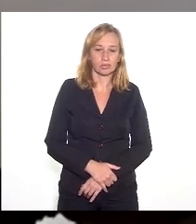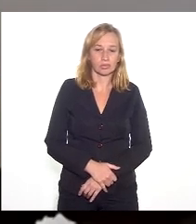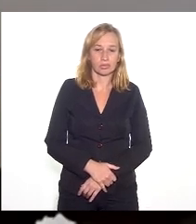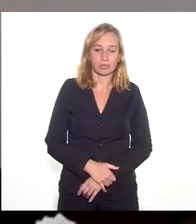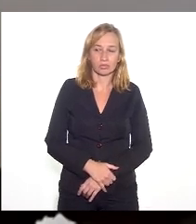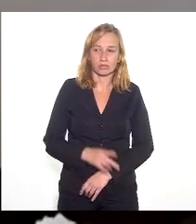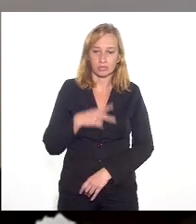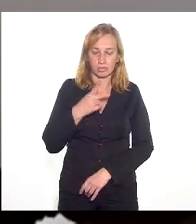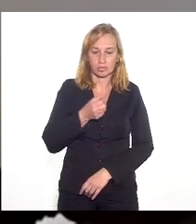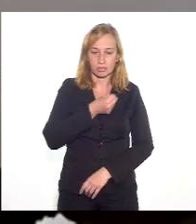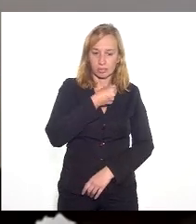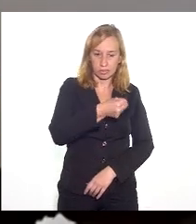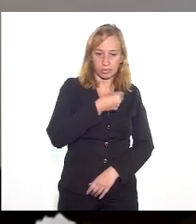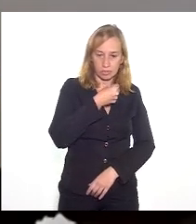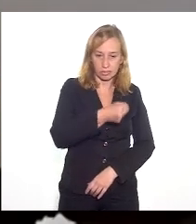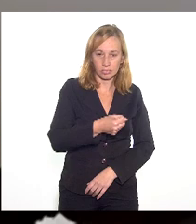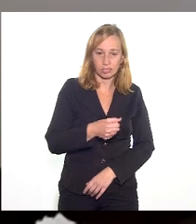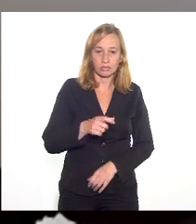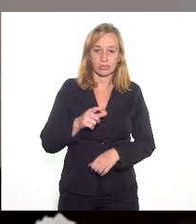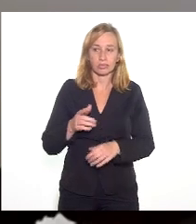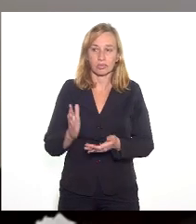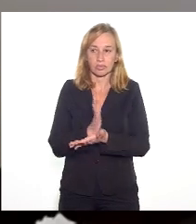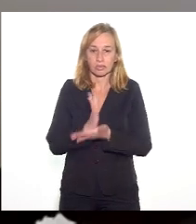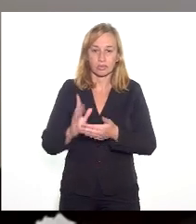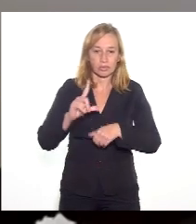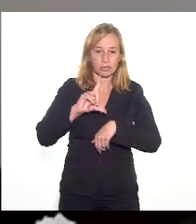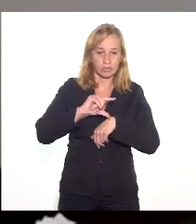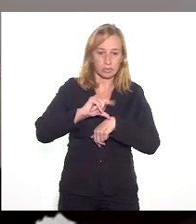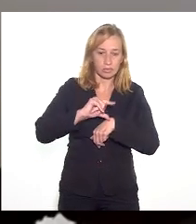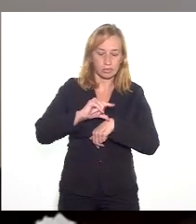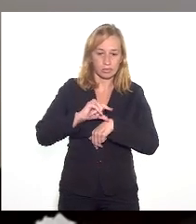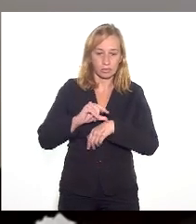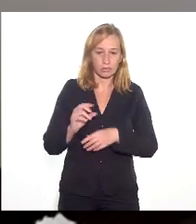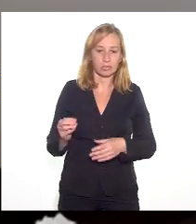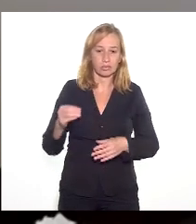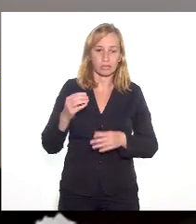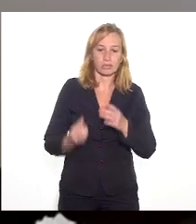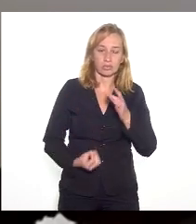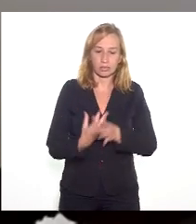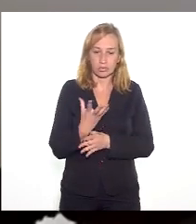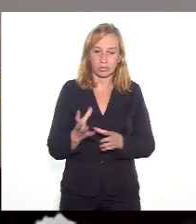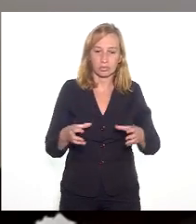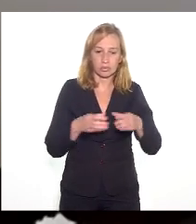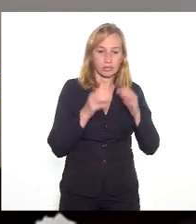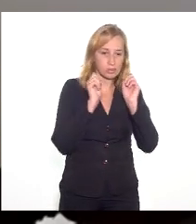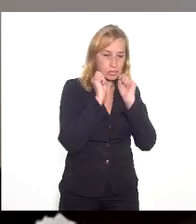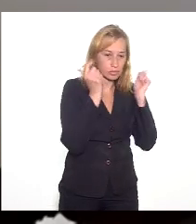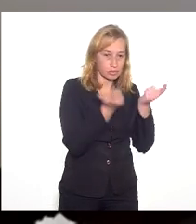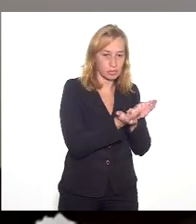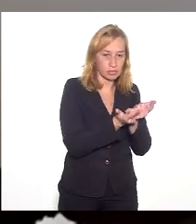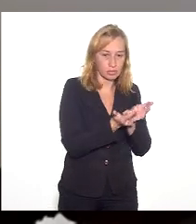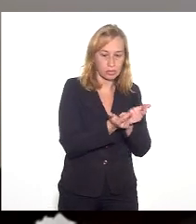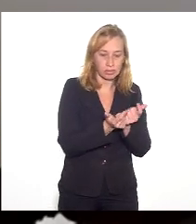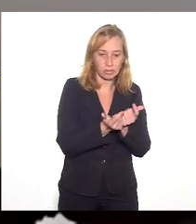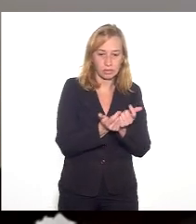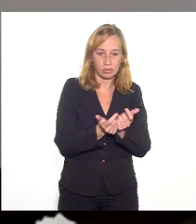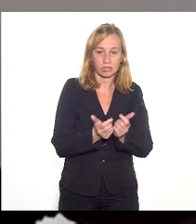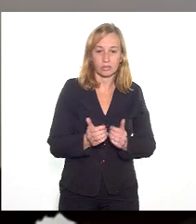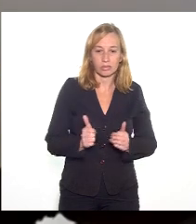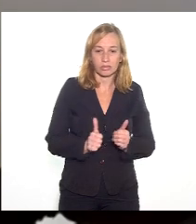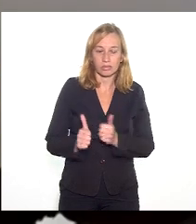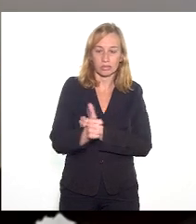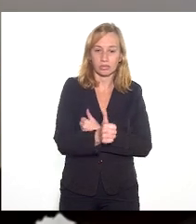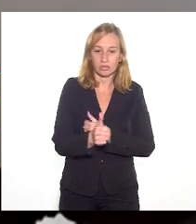jornalista, dizer que daqui a algumas horas vamos instalar no Parlamento Fluminense, na Assembleia Legislativa, a Frente Parlamentar